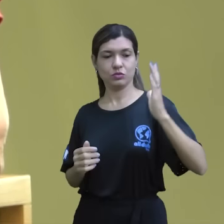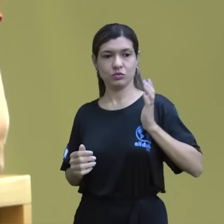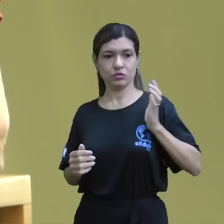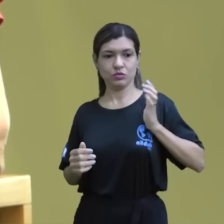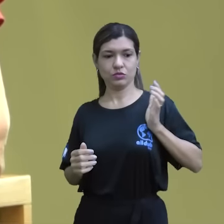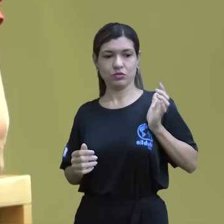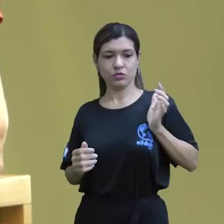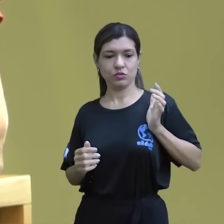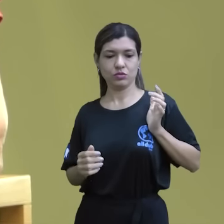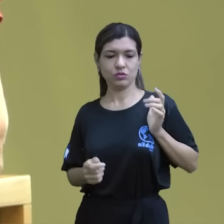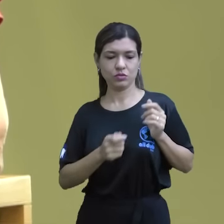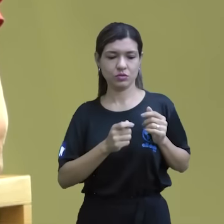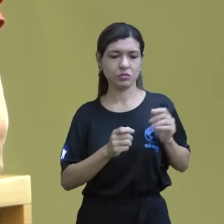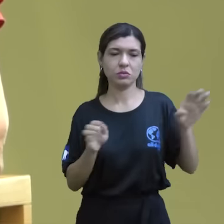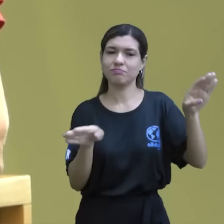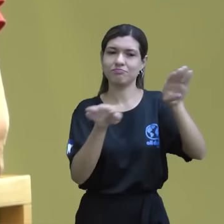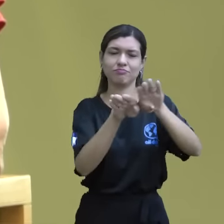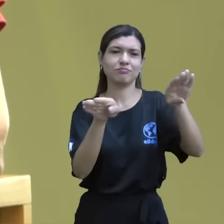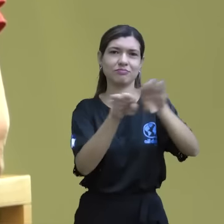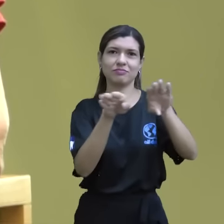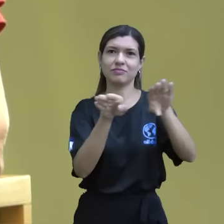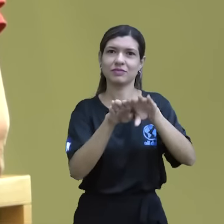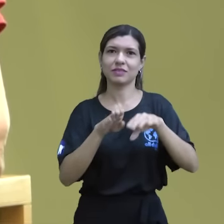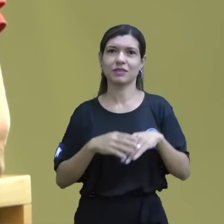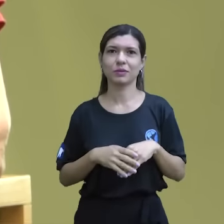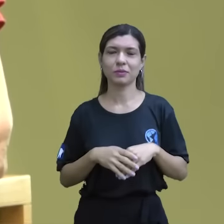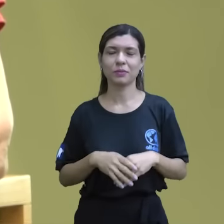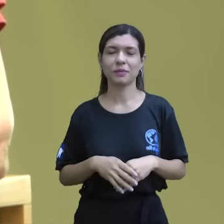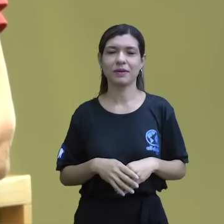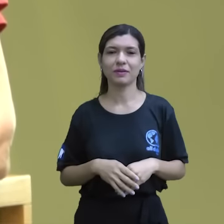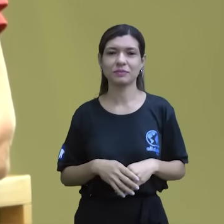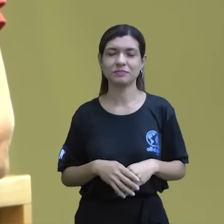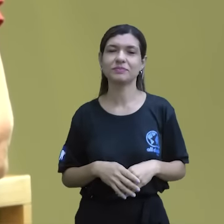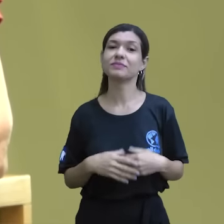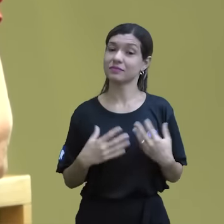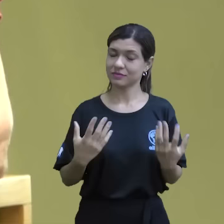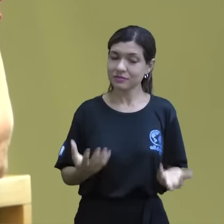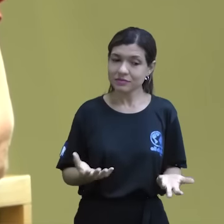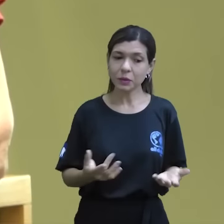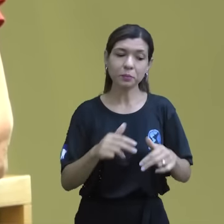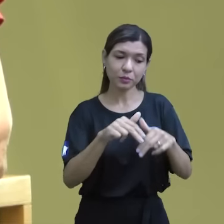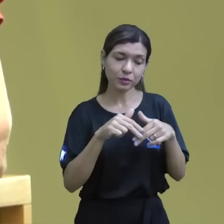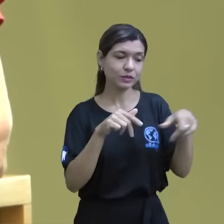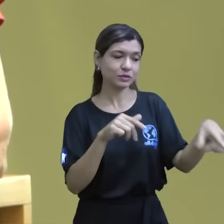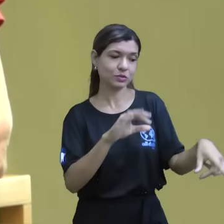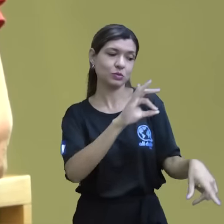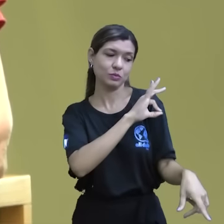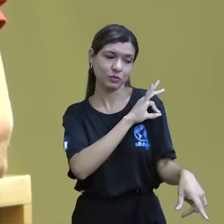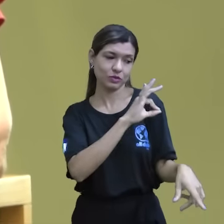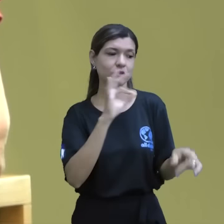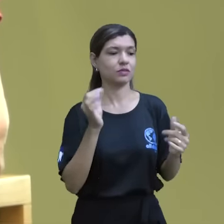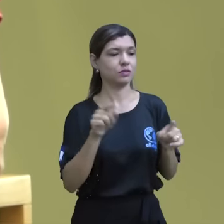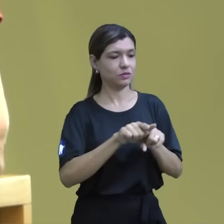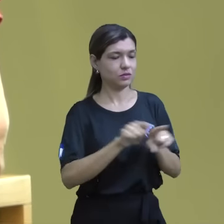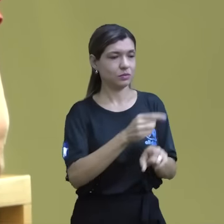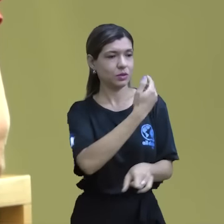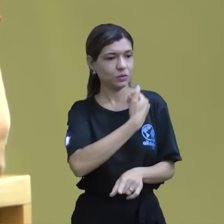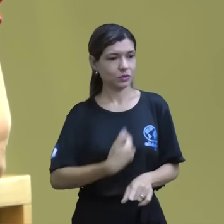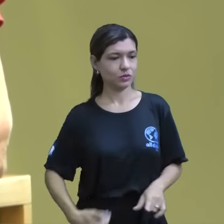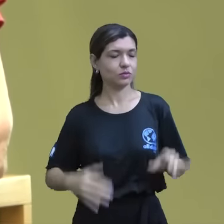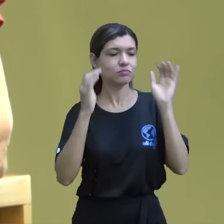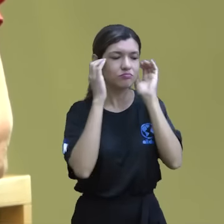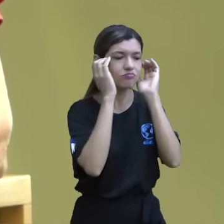respeito que aos políticos os seus empregados tributam, né? Puxam saco. E a procura que ela merece desses